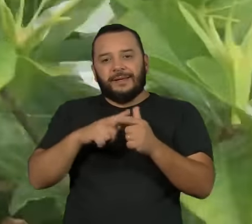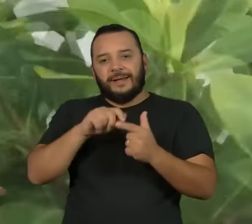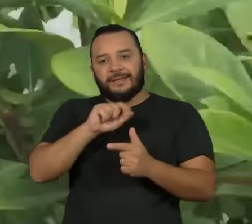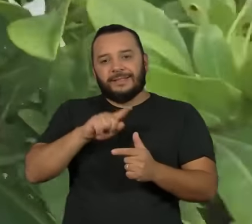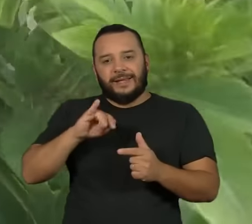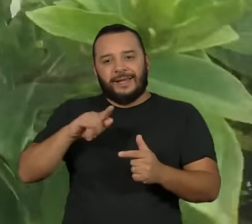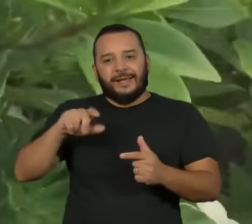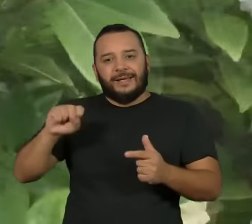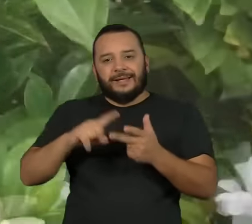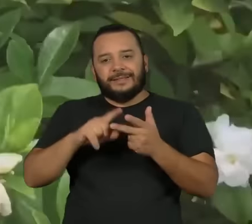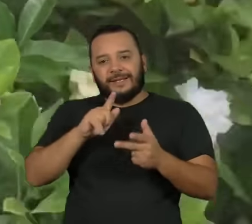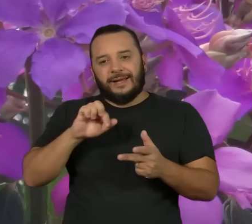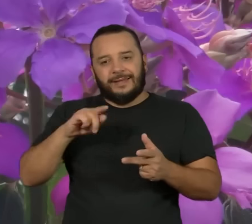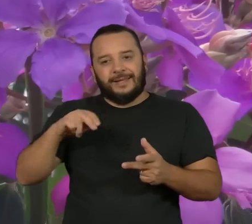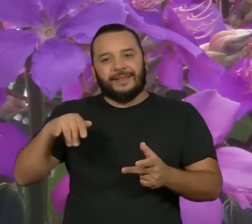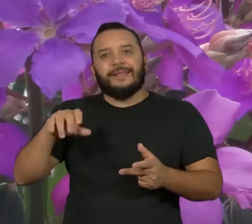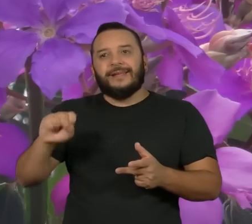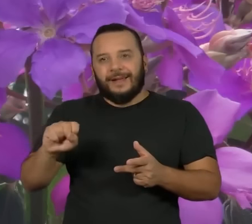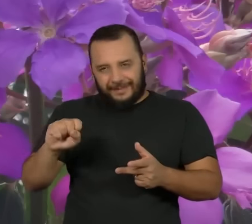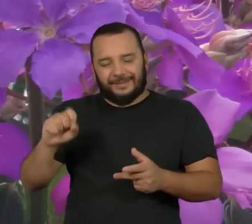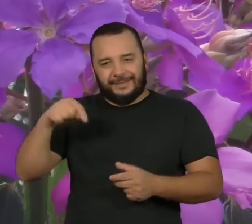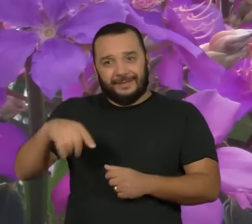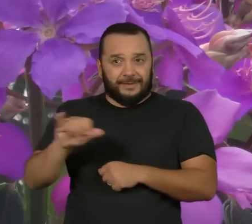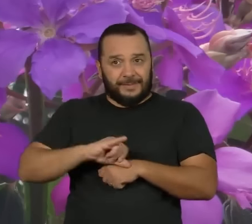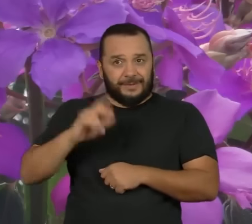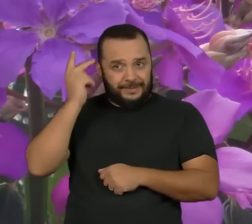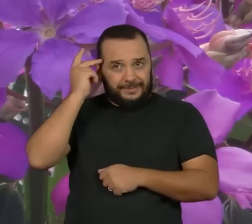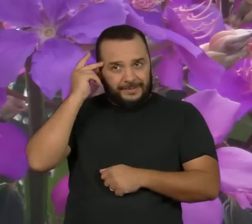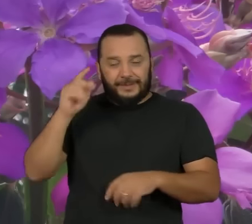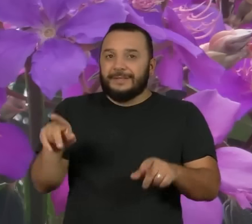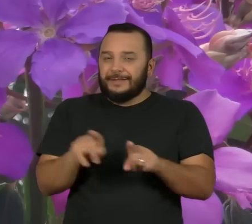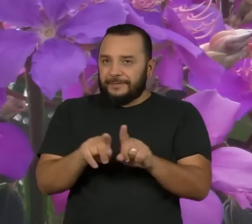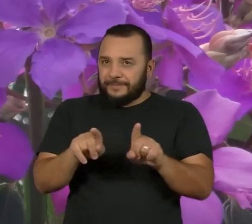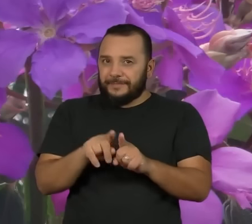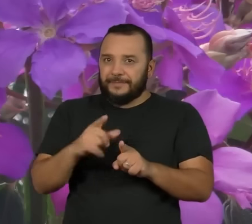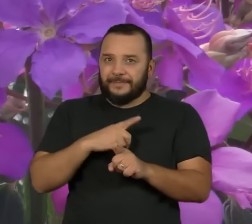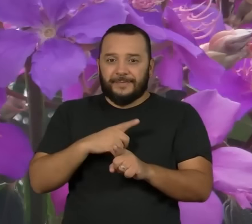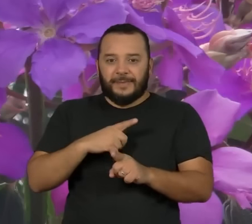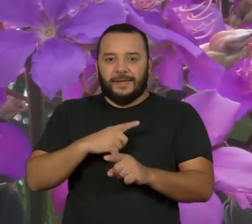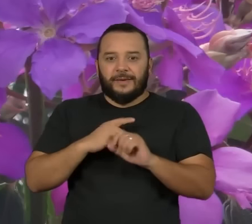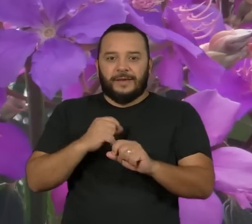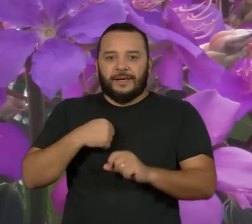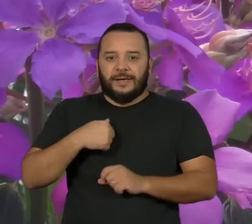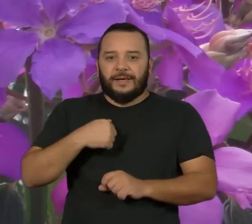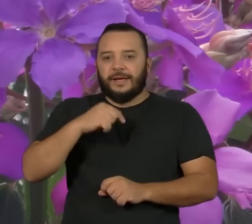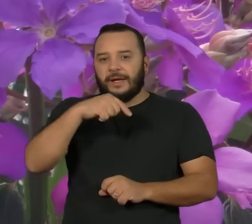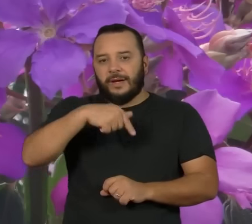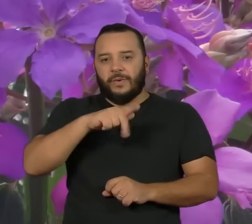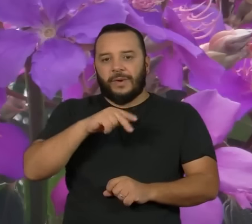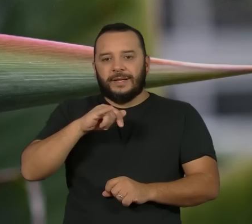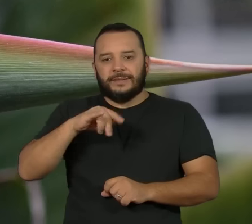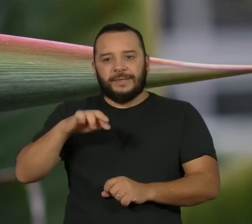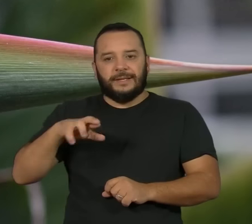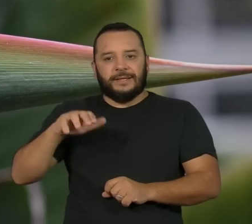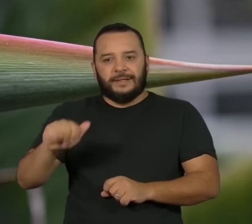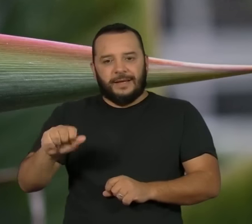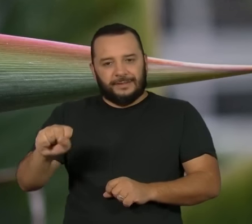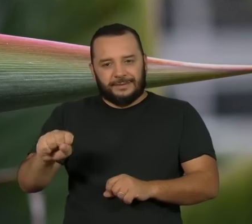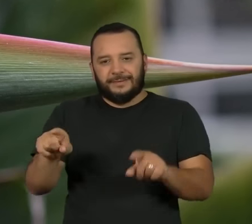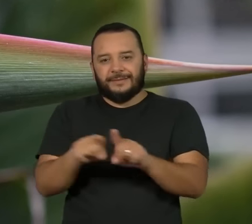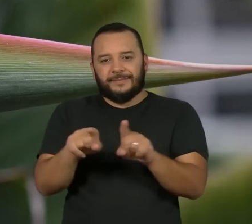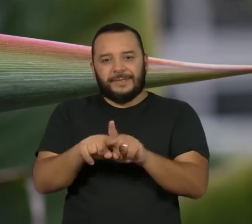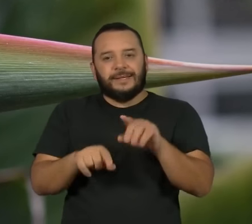comuns no inverno paulistano, mas também surpresas como as exuberantes quaresmeiras, típicas do final do verão, e as